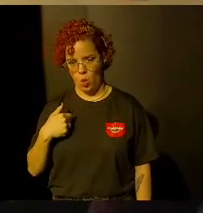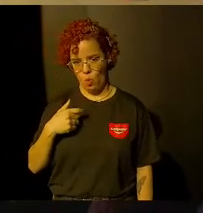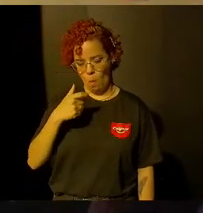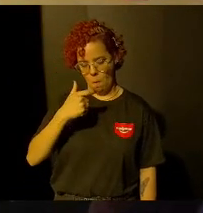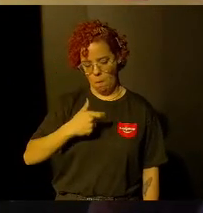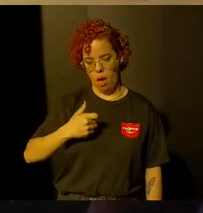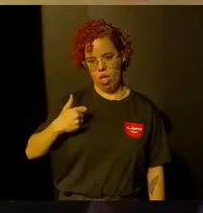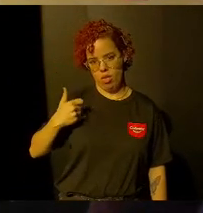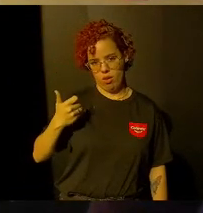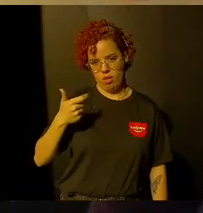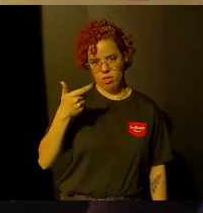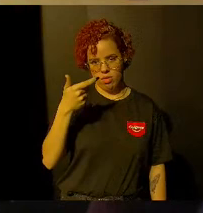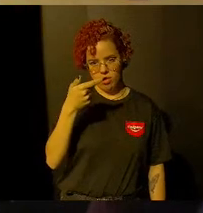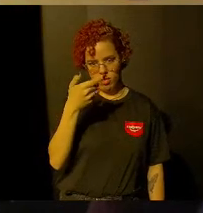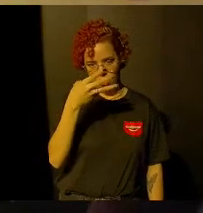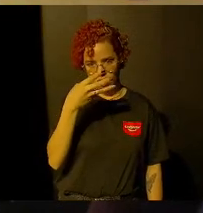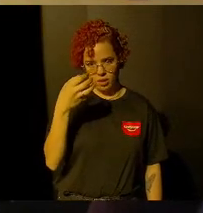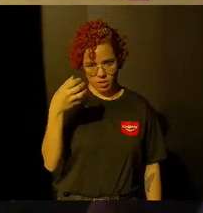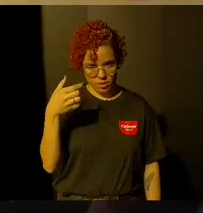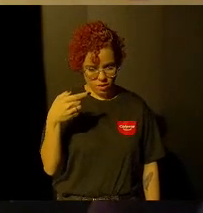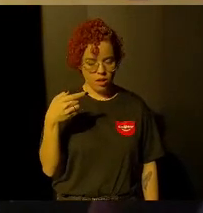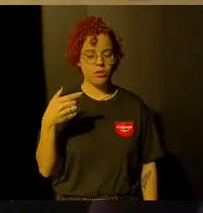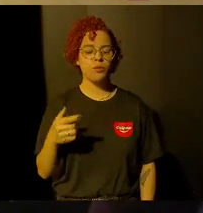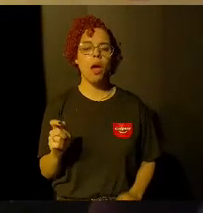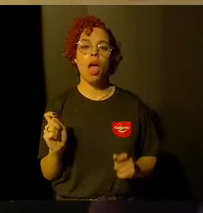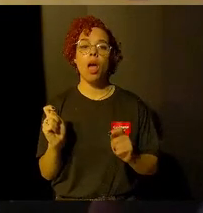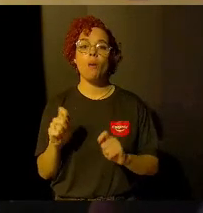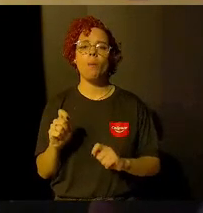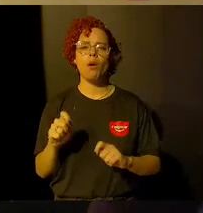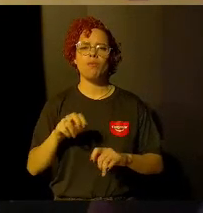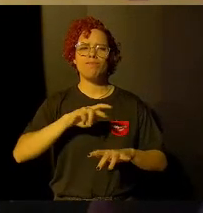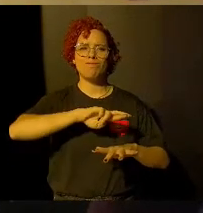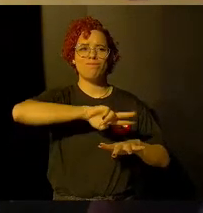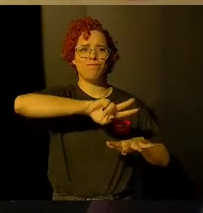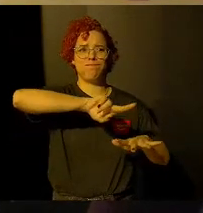uma determinada experiência possibilidades